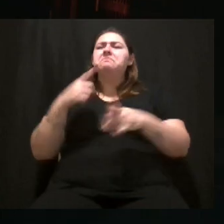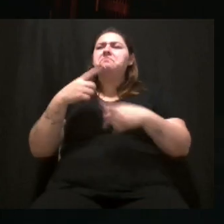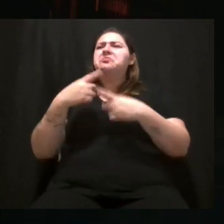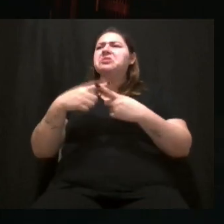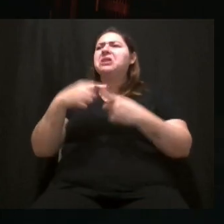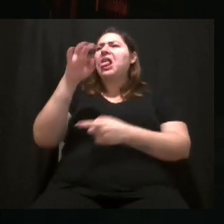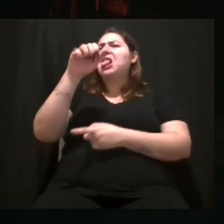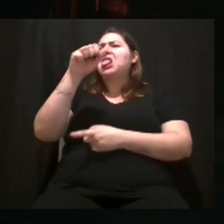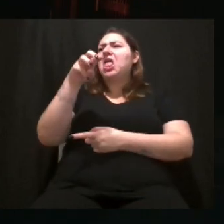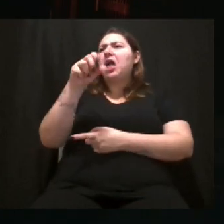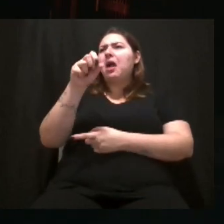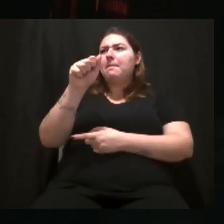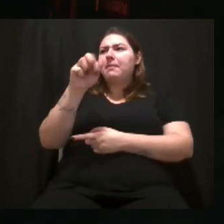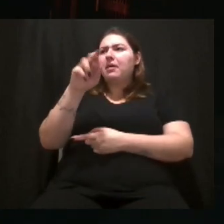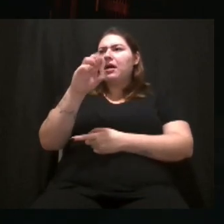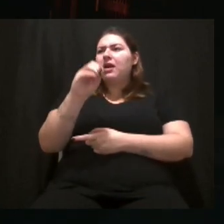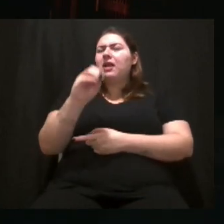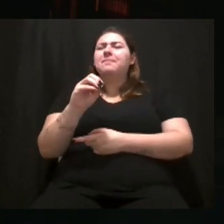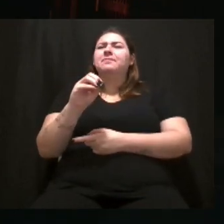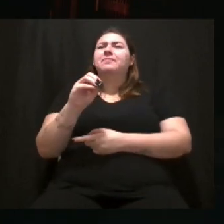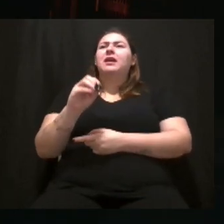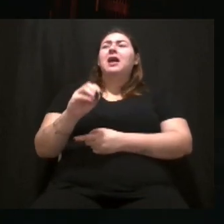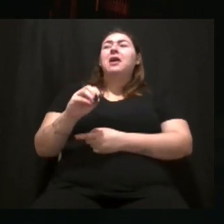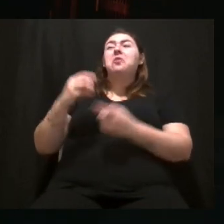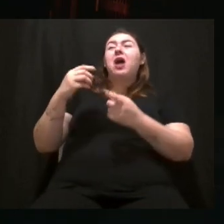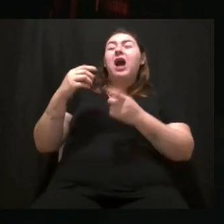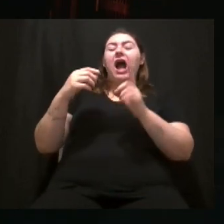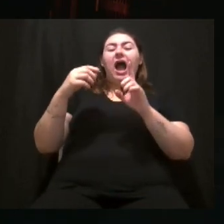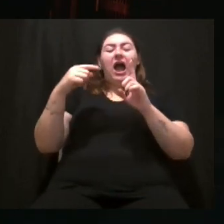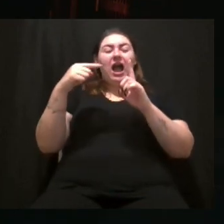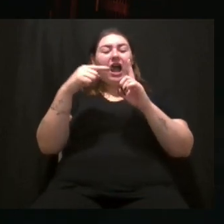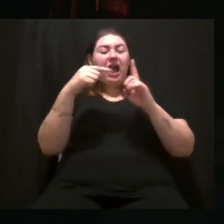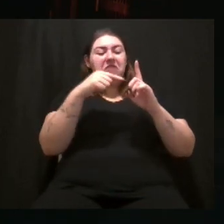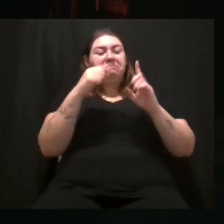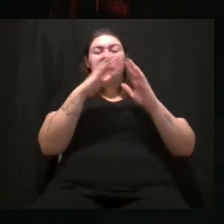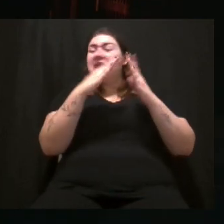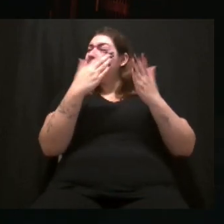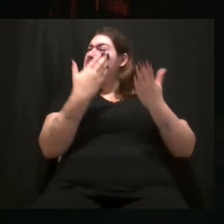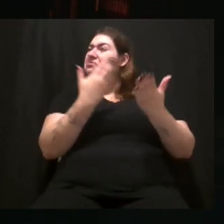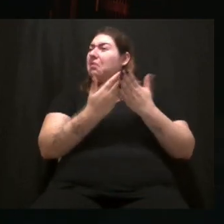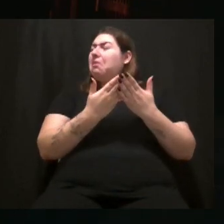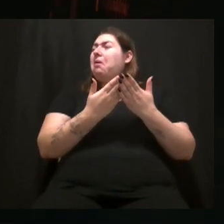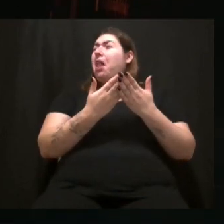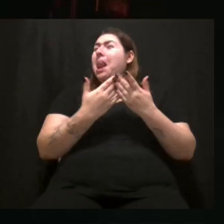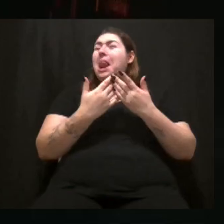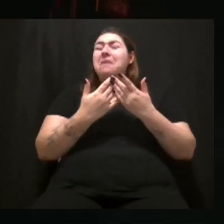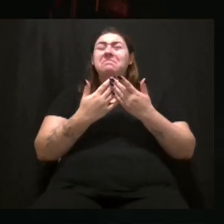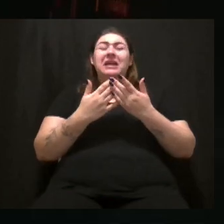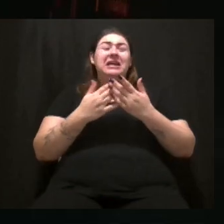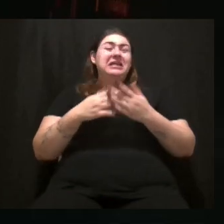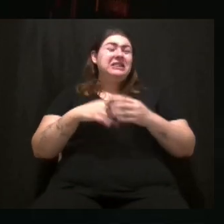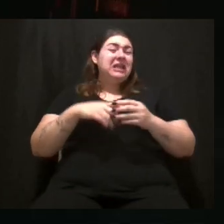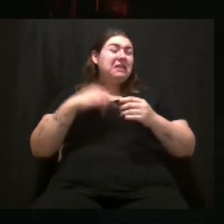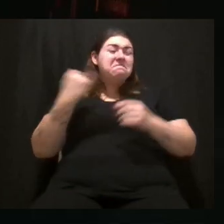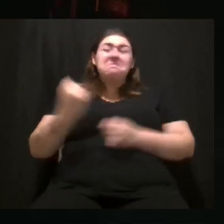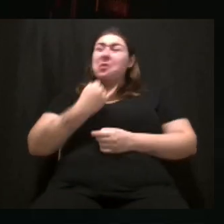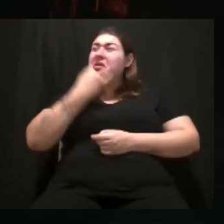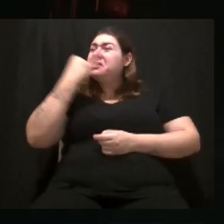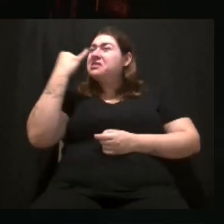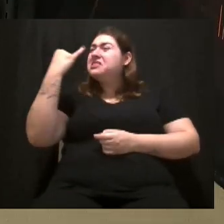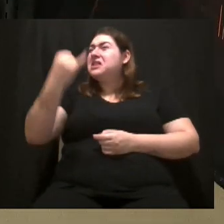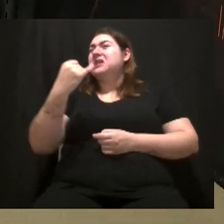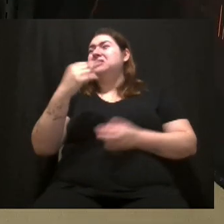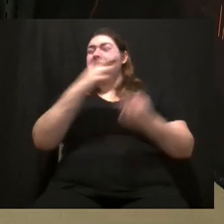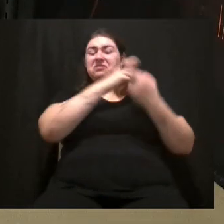ela tem uma influência tão importante no desenvolvimento emocional, né, das nossas crianças e adolescentes?